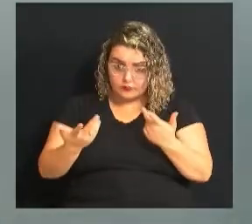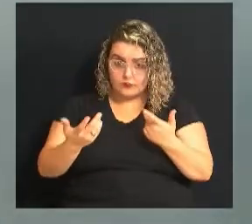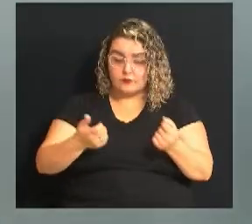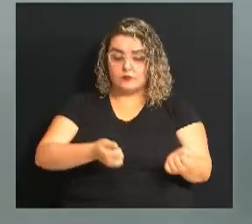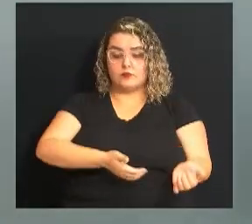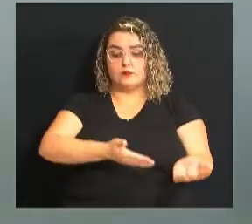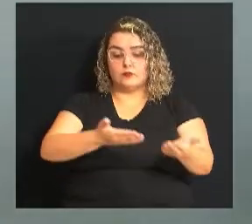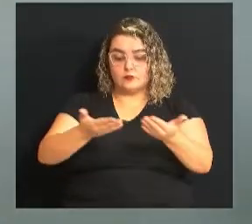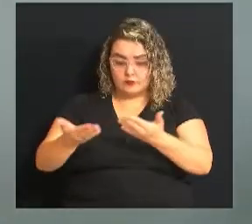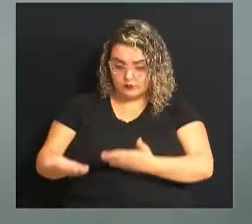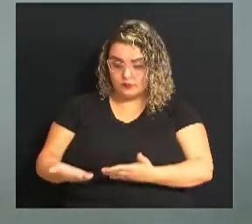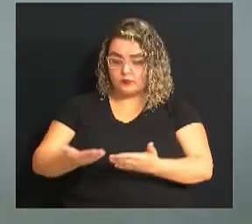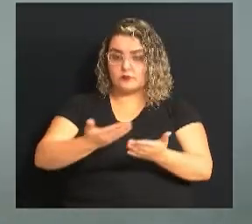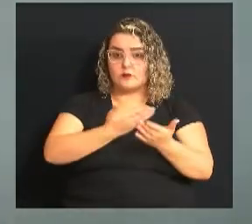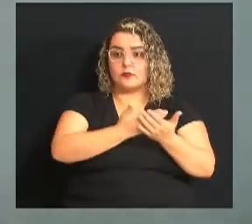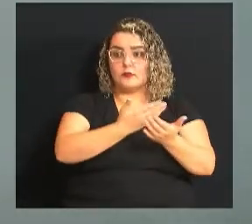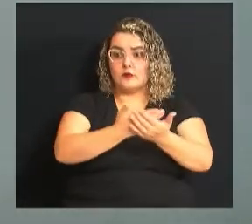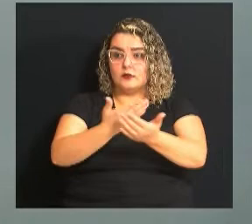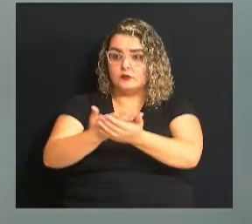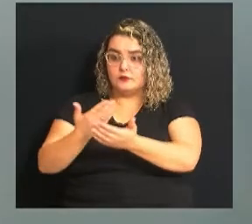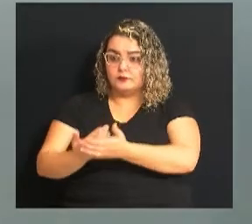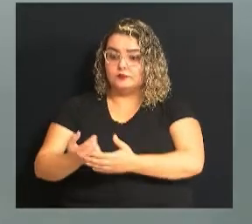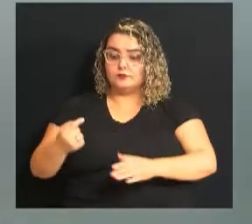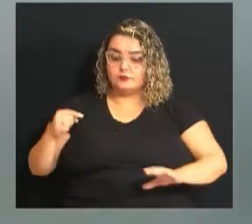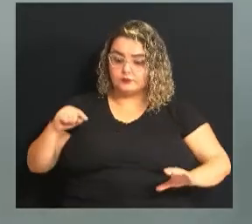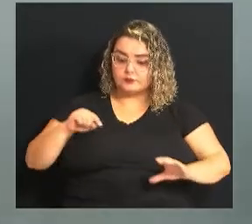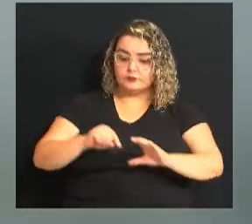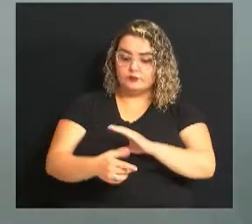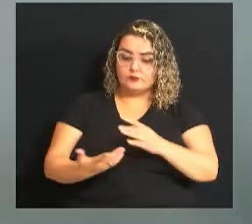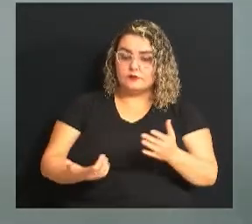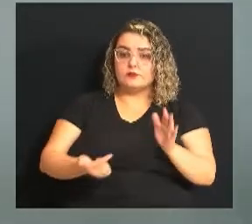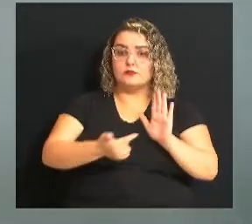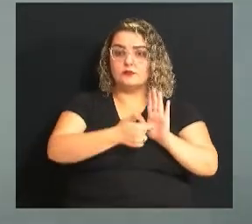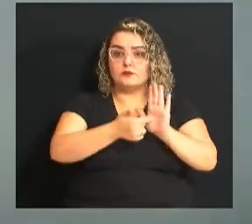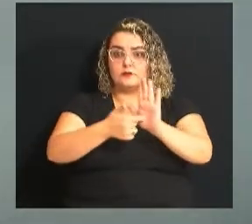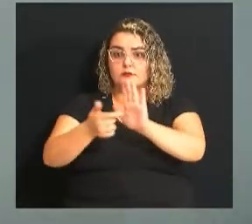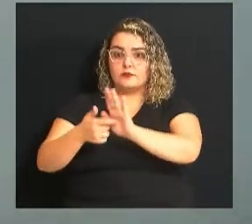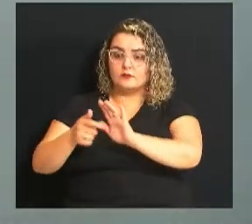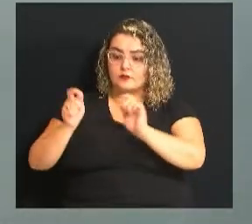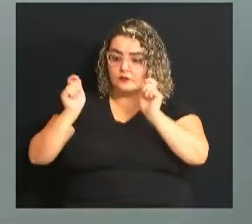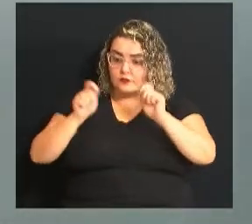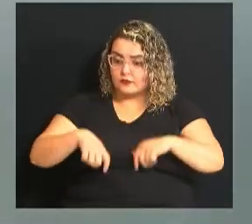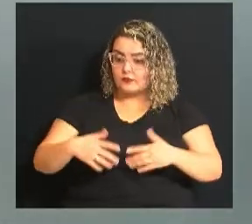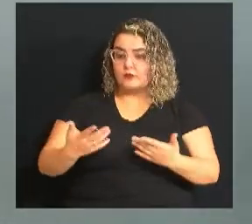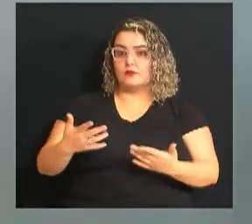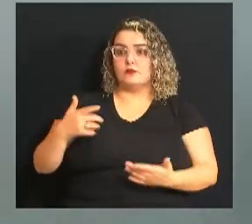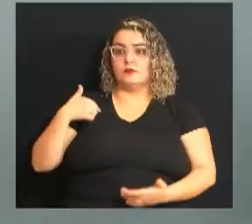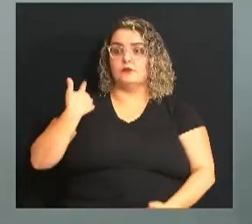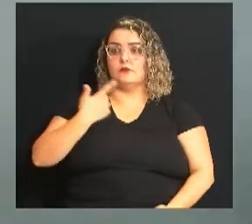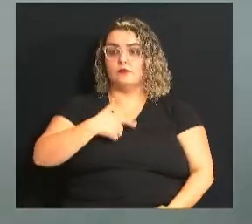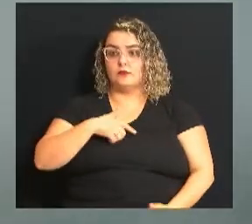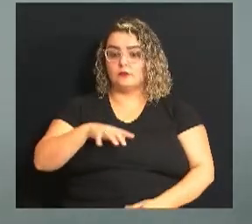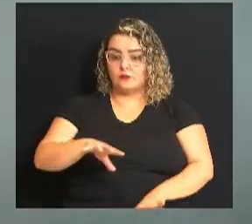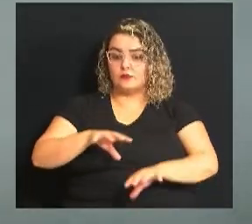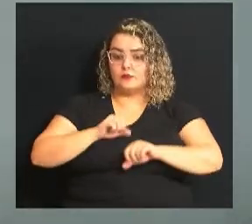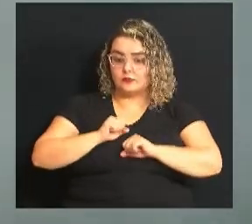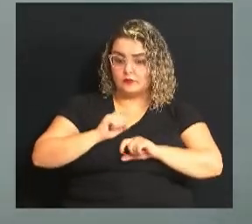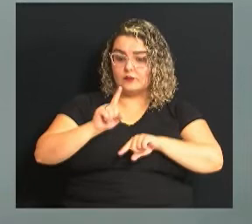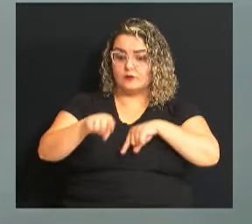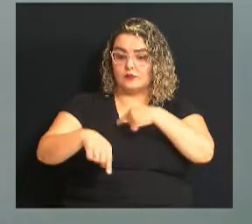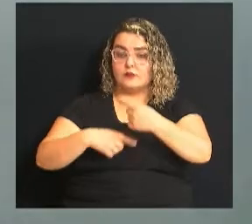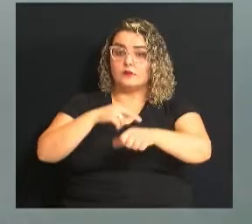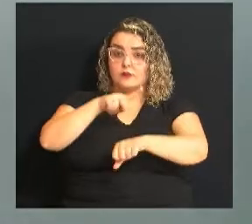apresentação de estudos robustos que demonstrem a eficácia para que a gente adote. Outros países